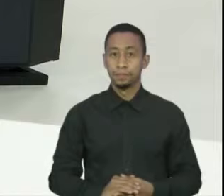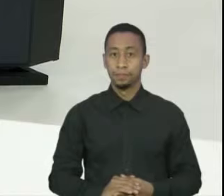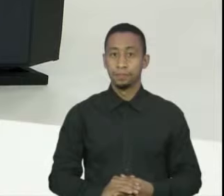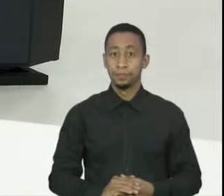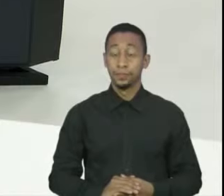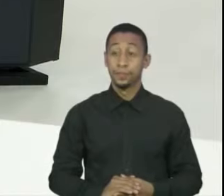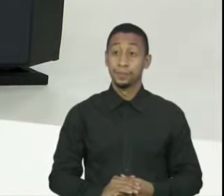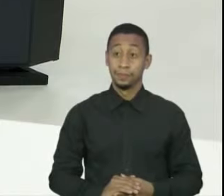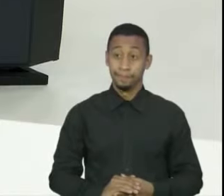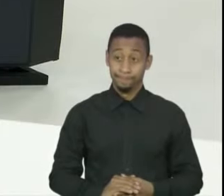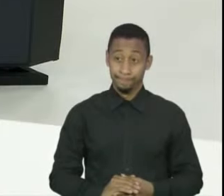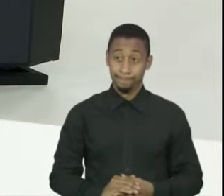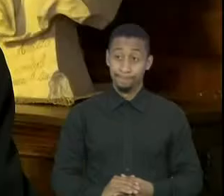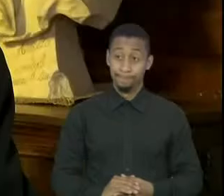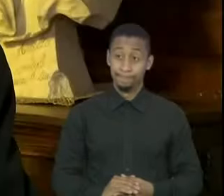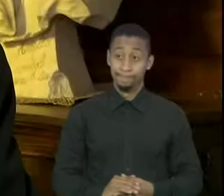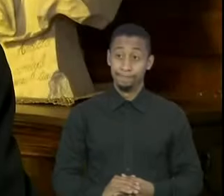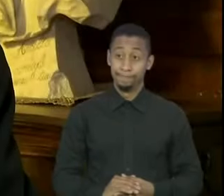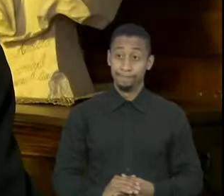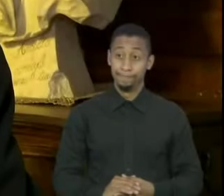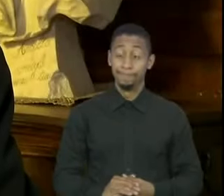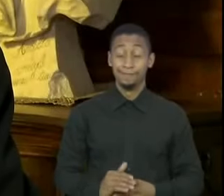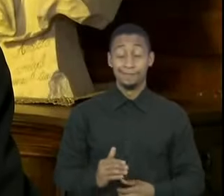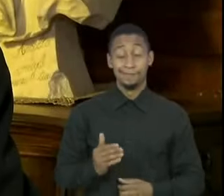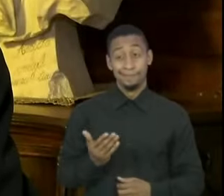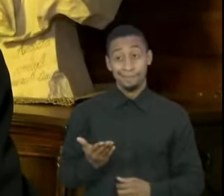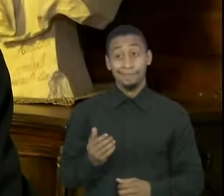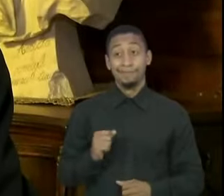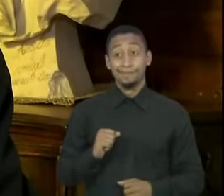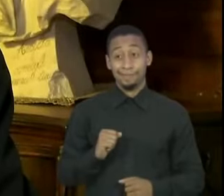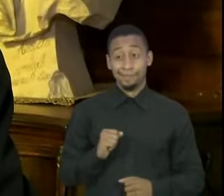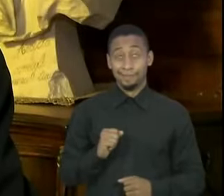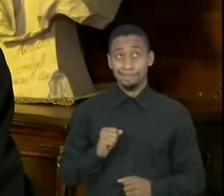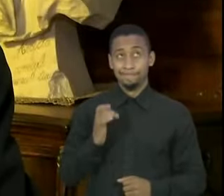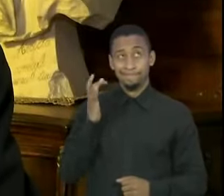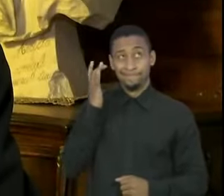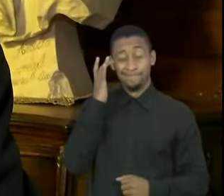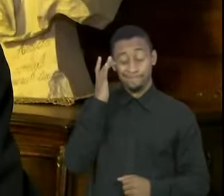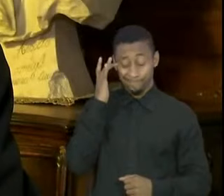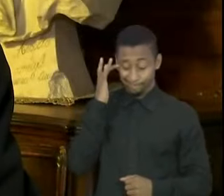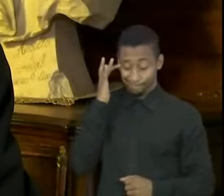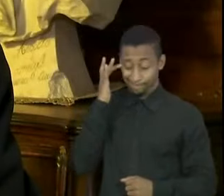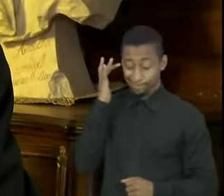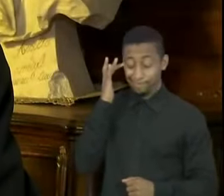E aí Eu sei eu acho que é